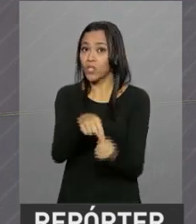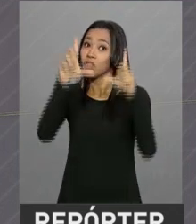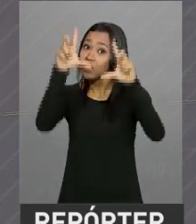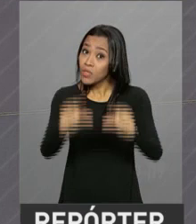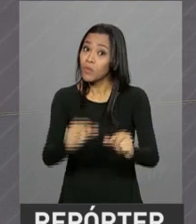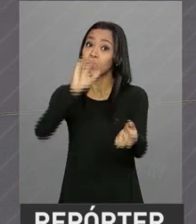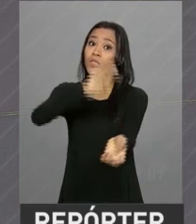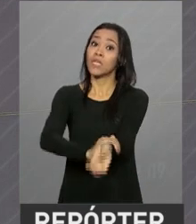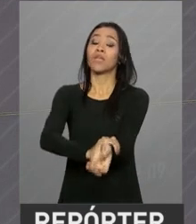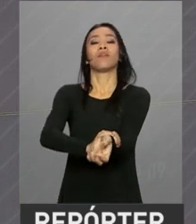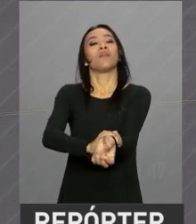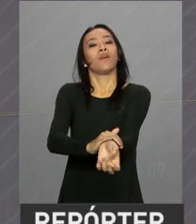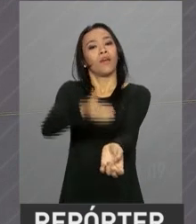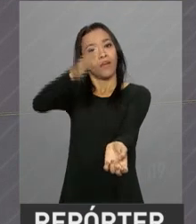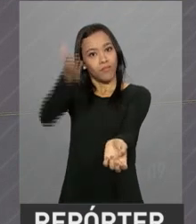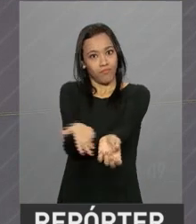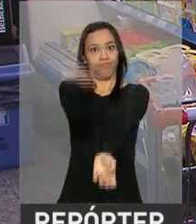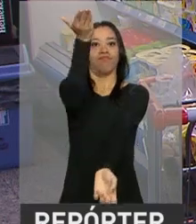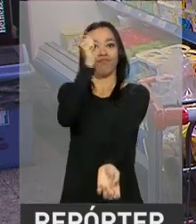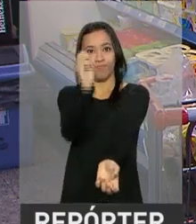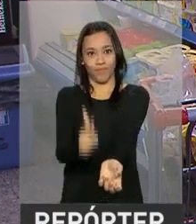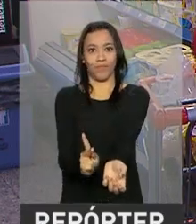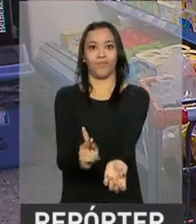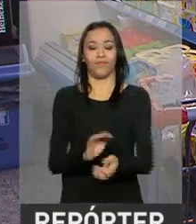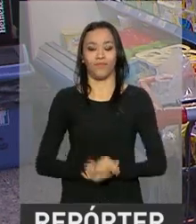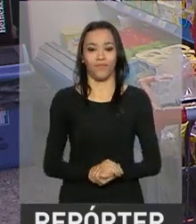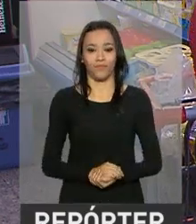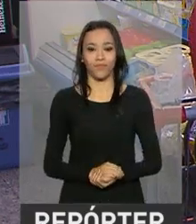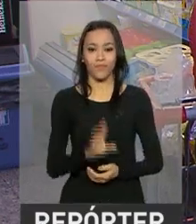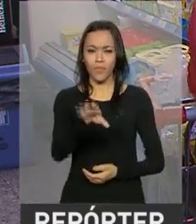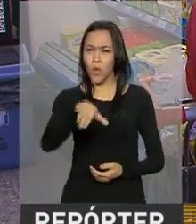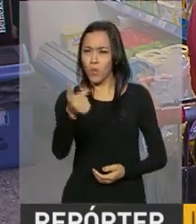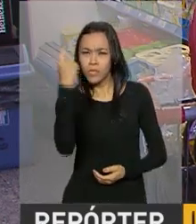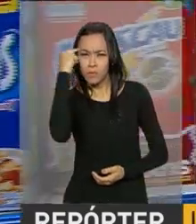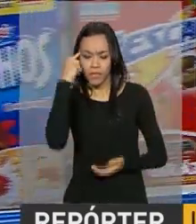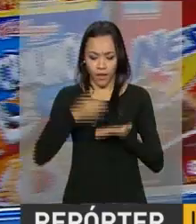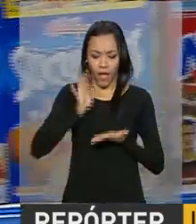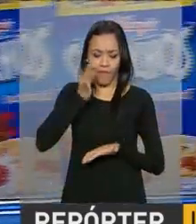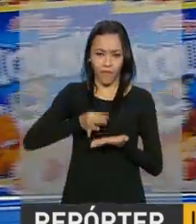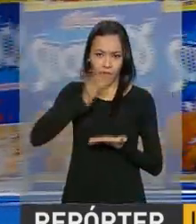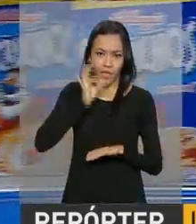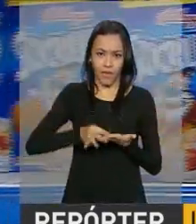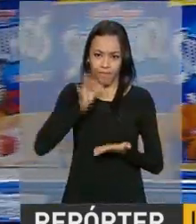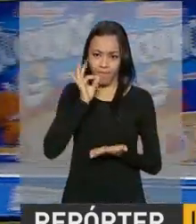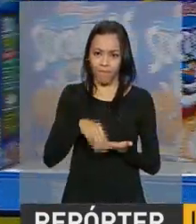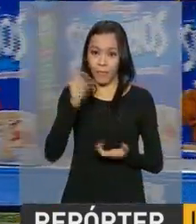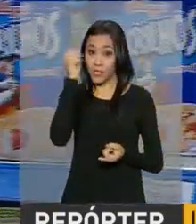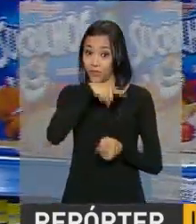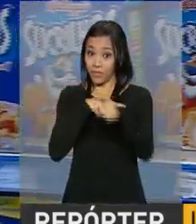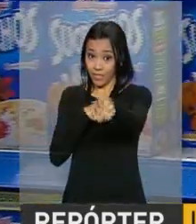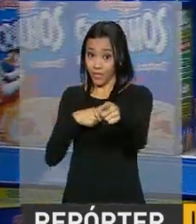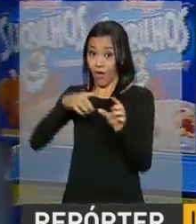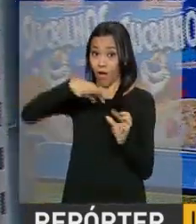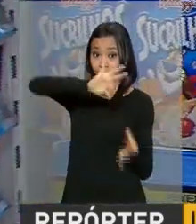de hipertensão no país quando se pensa em café da manhã não é difícil que o cereais